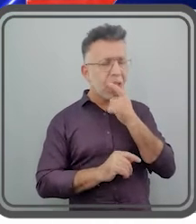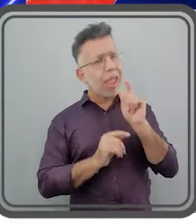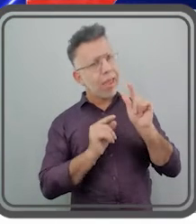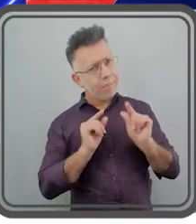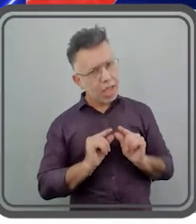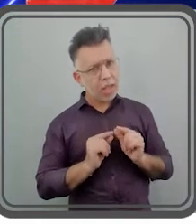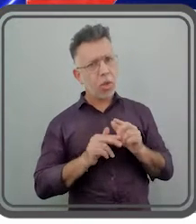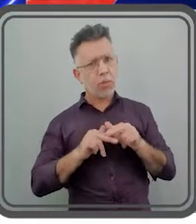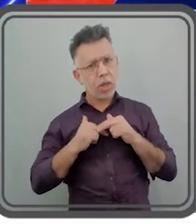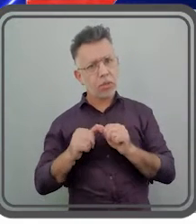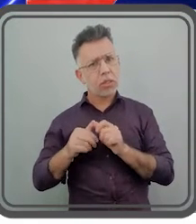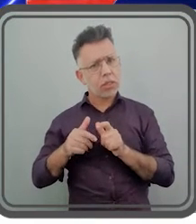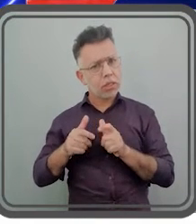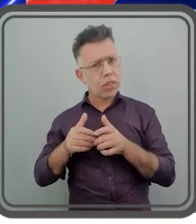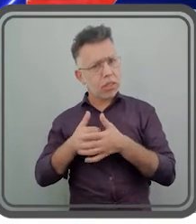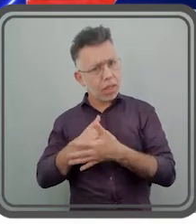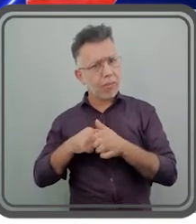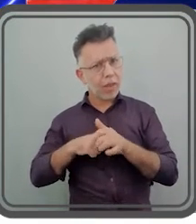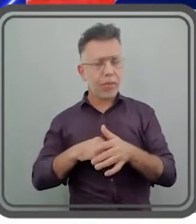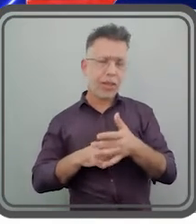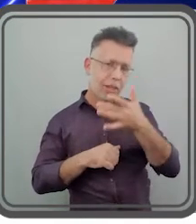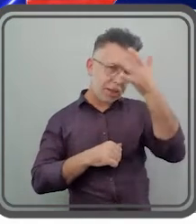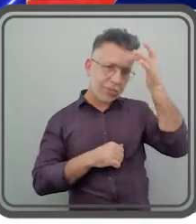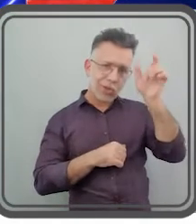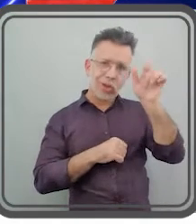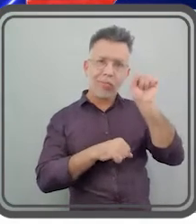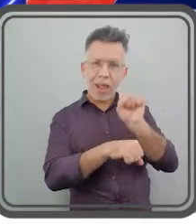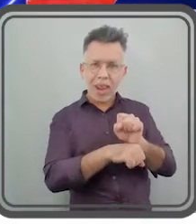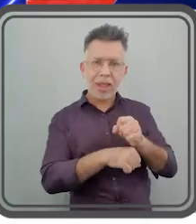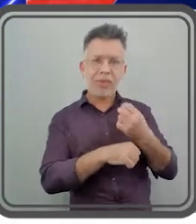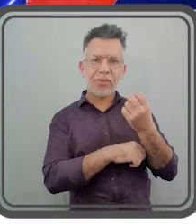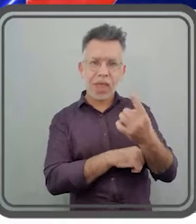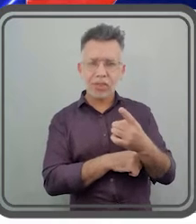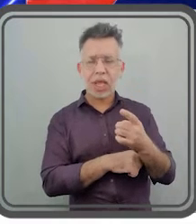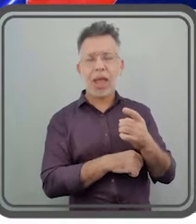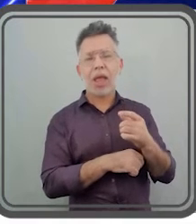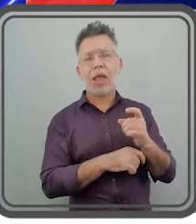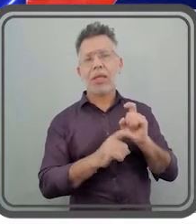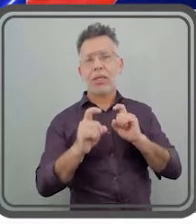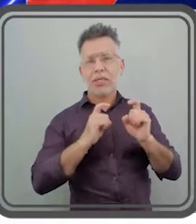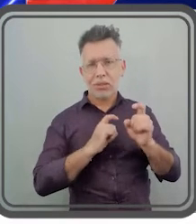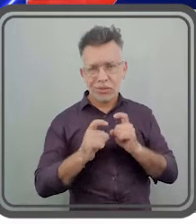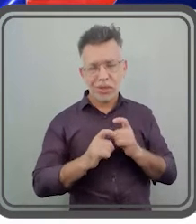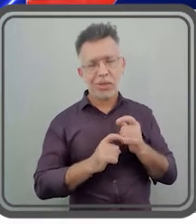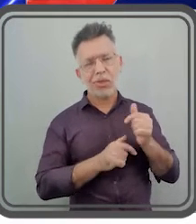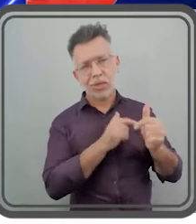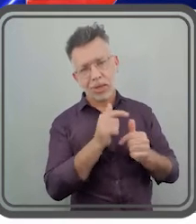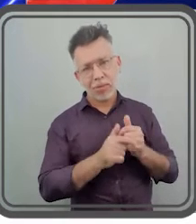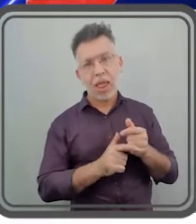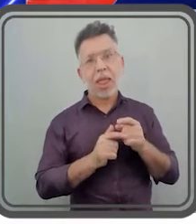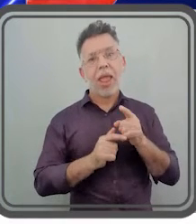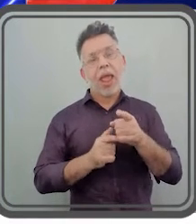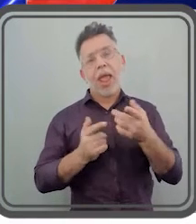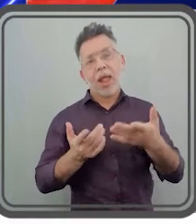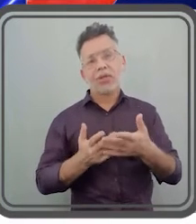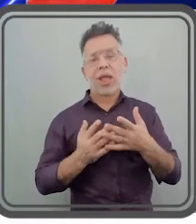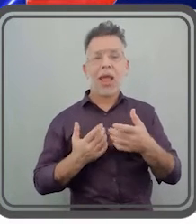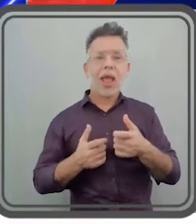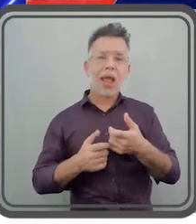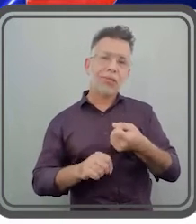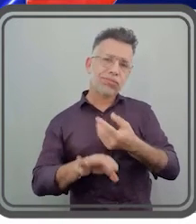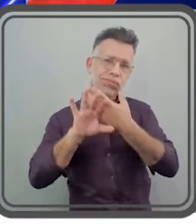pouco menos né bebida com anemia né pessoas param de viajar que ele estava conversando as pessoas o bicho bica aprender a usar o videoconferência